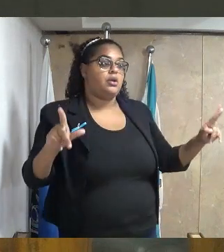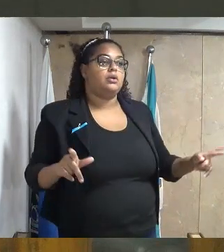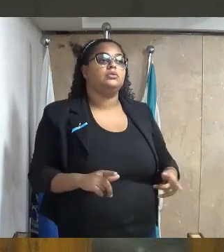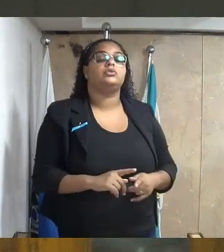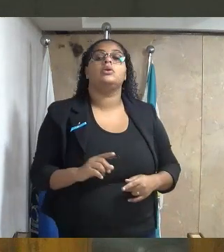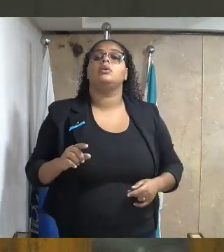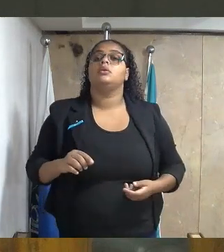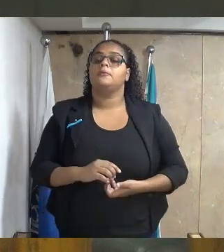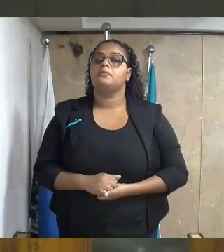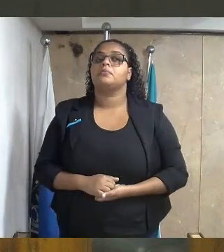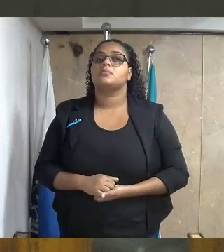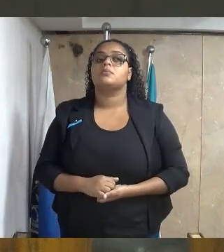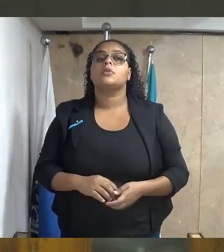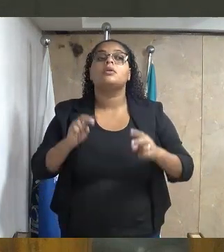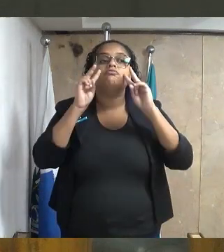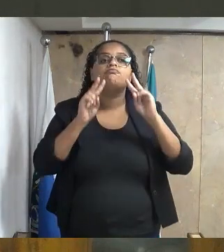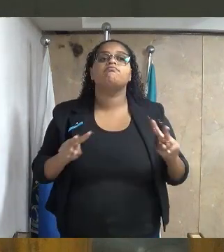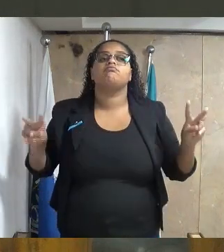Haja vista